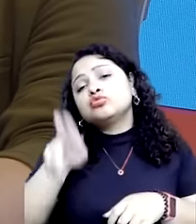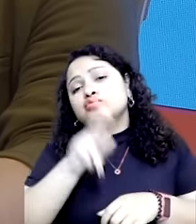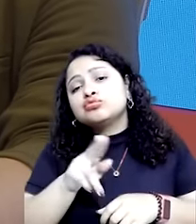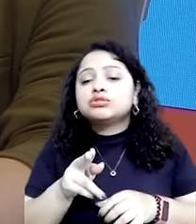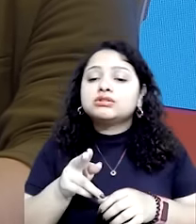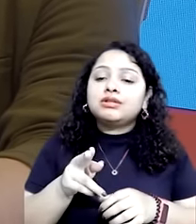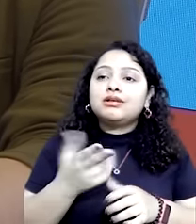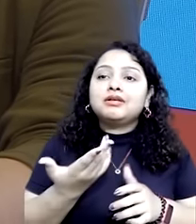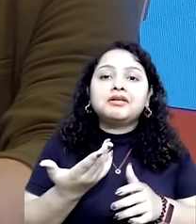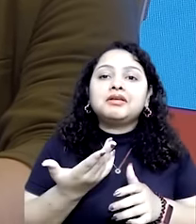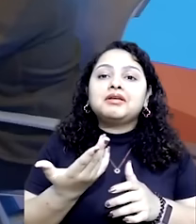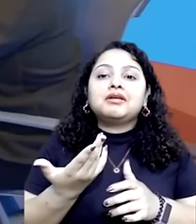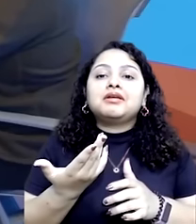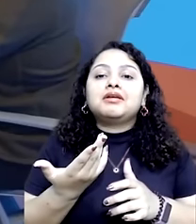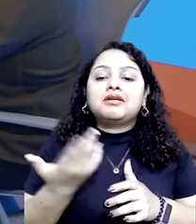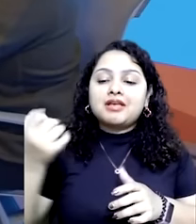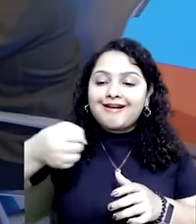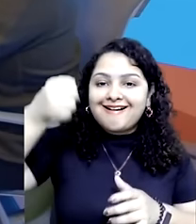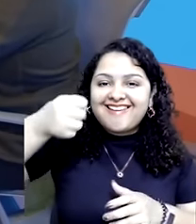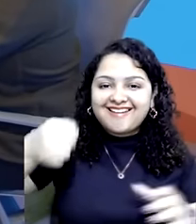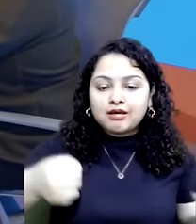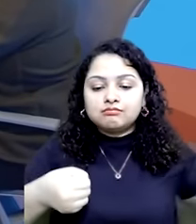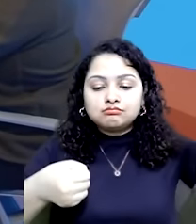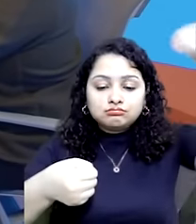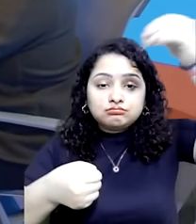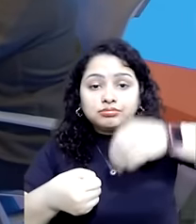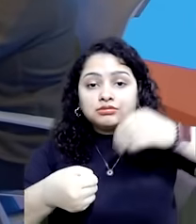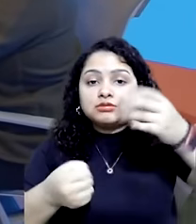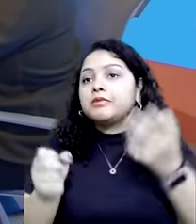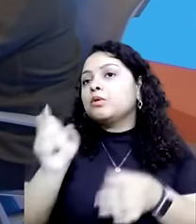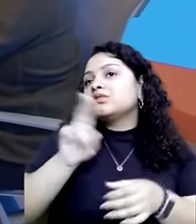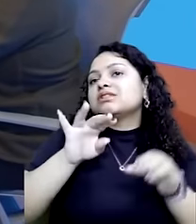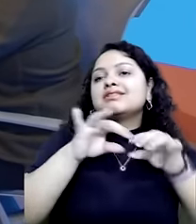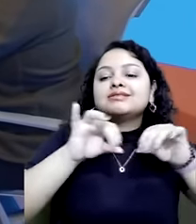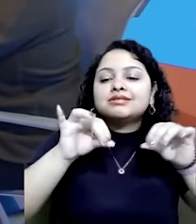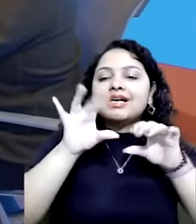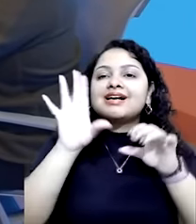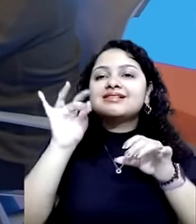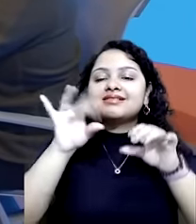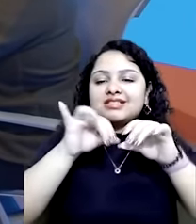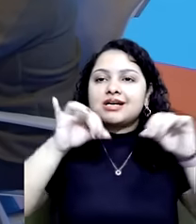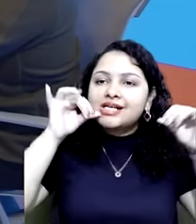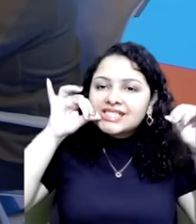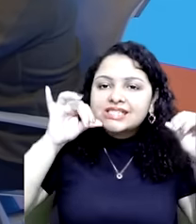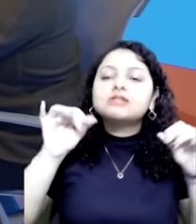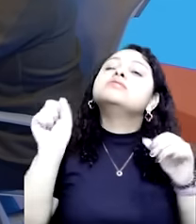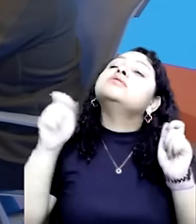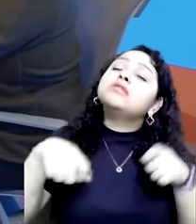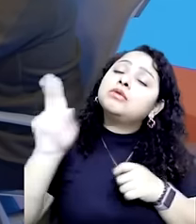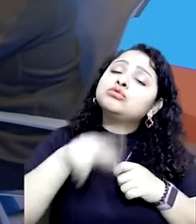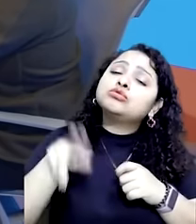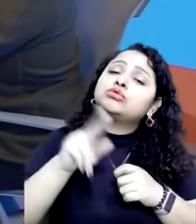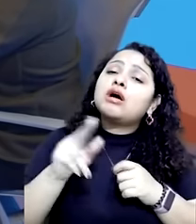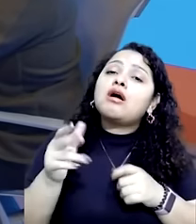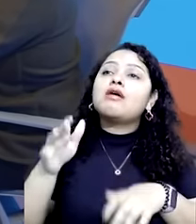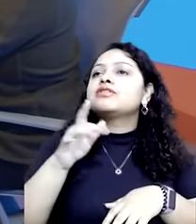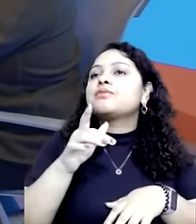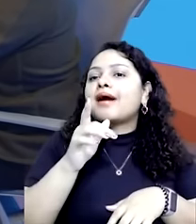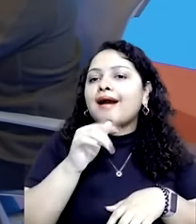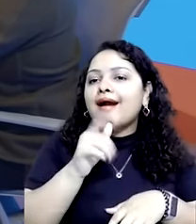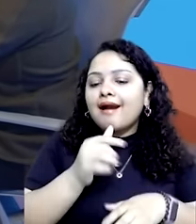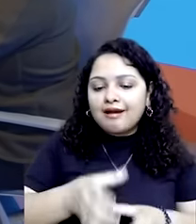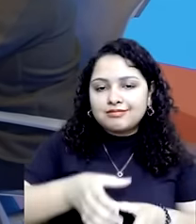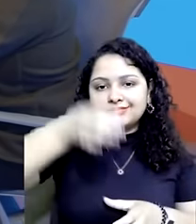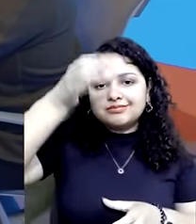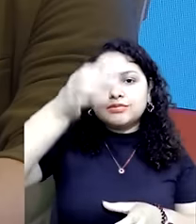caneca colocar ele dentro da caneca dá para usar a fita crepe dá para usar eh às vezes uma garrafinha d'água se